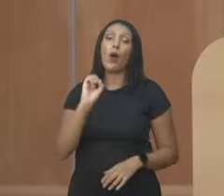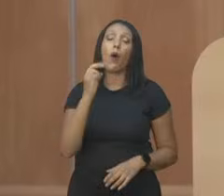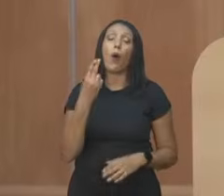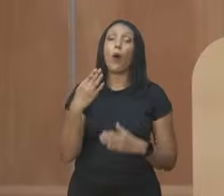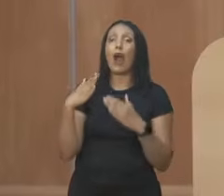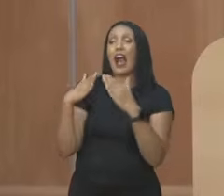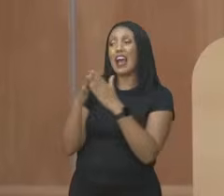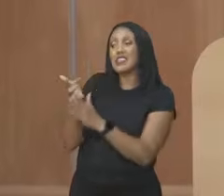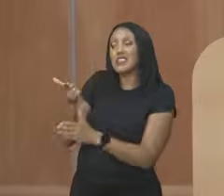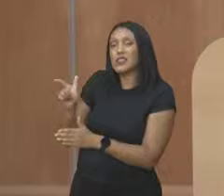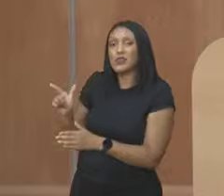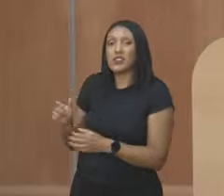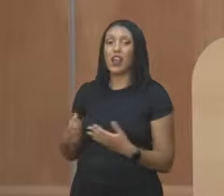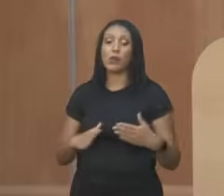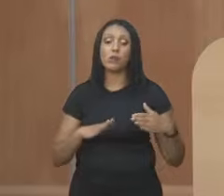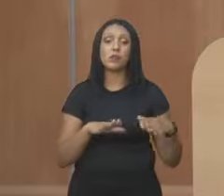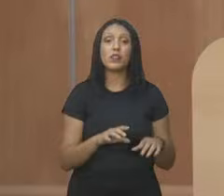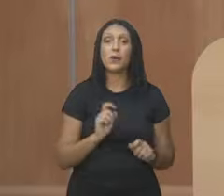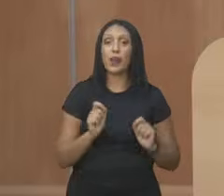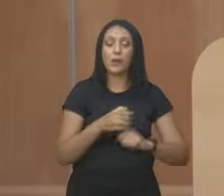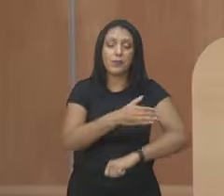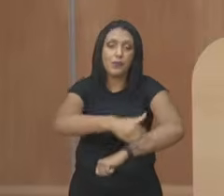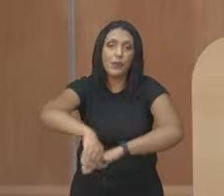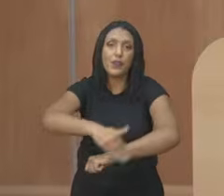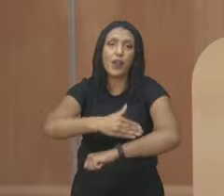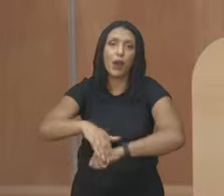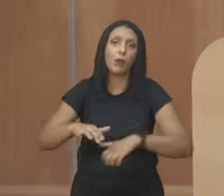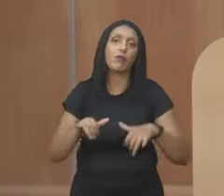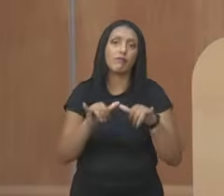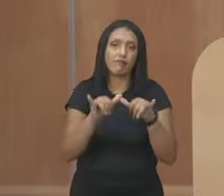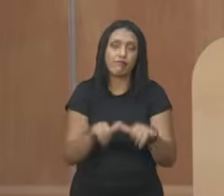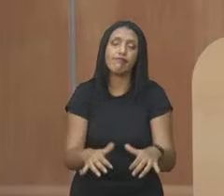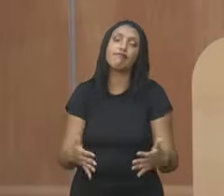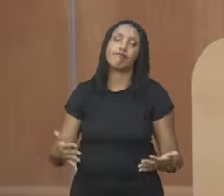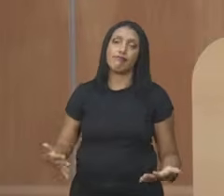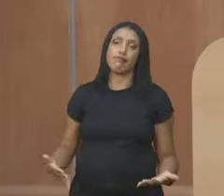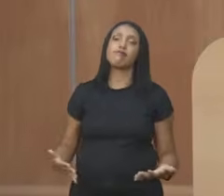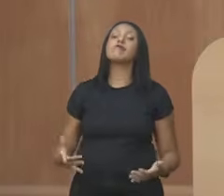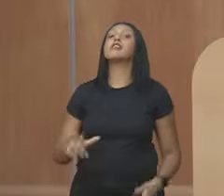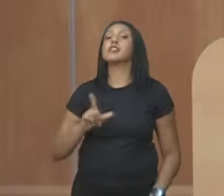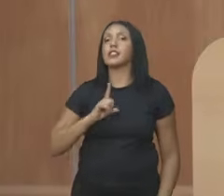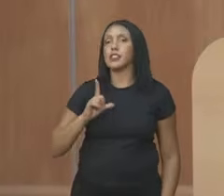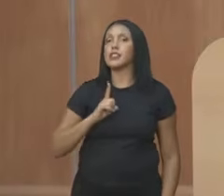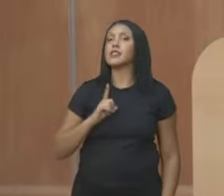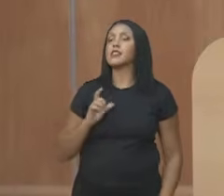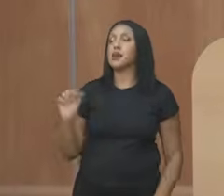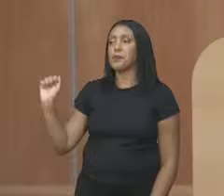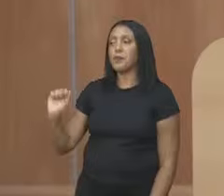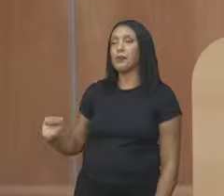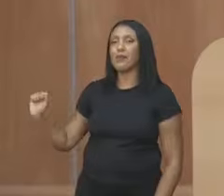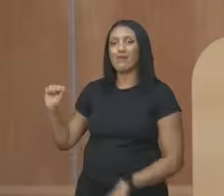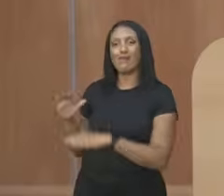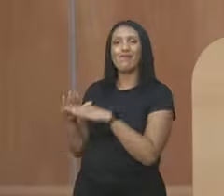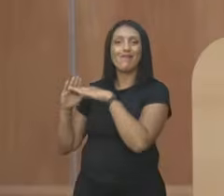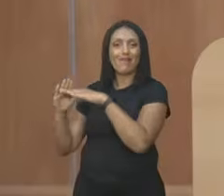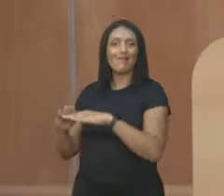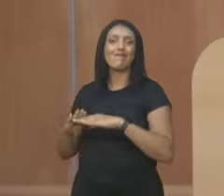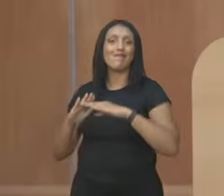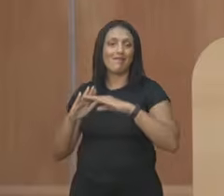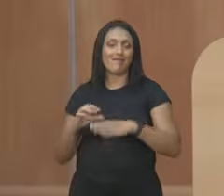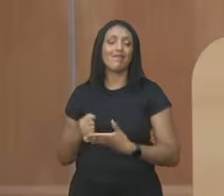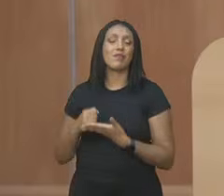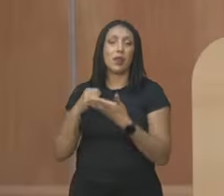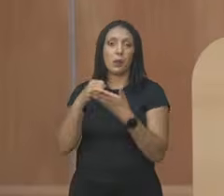vou levar para onde? Mas hoje nós, graças a Deus, temos vocês, temos Ebenezer, temos outras casas, como eu também